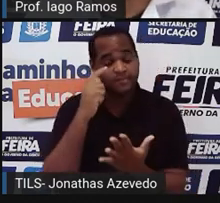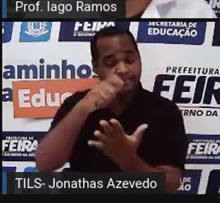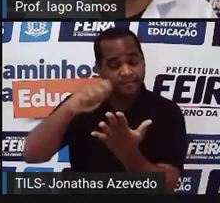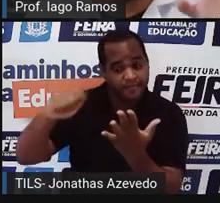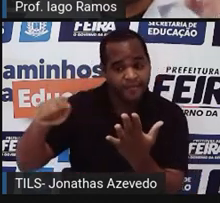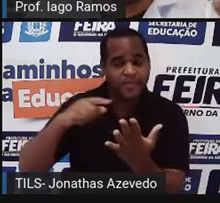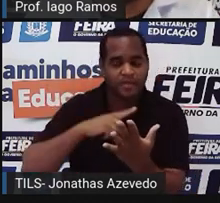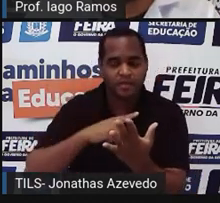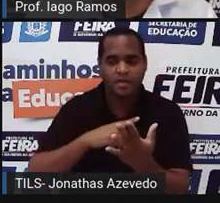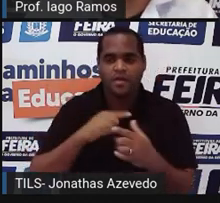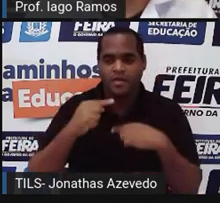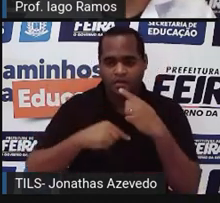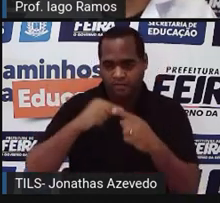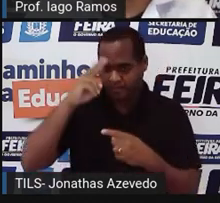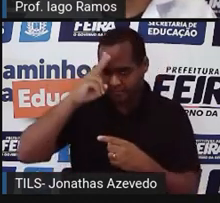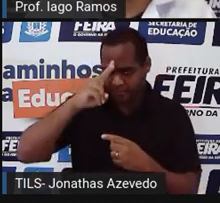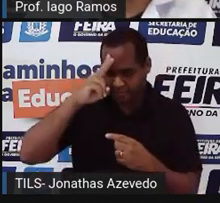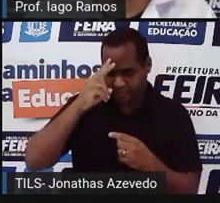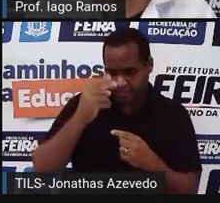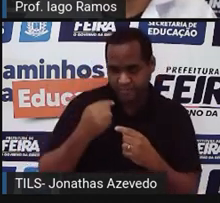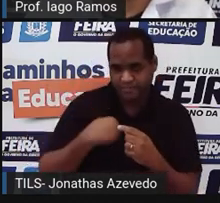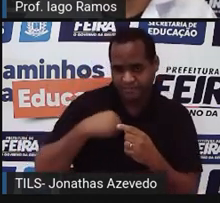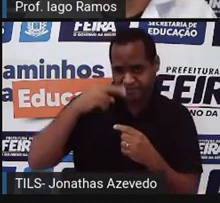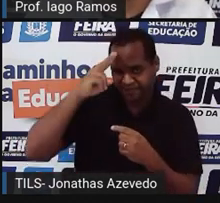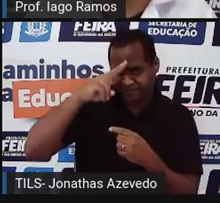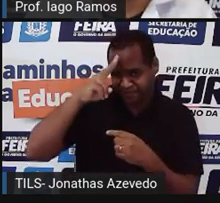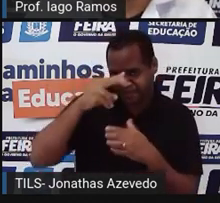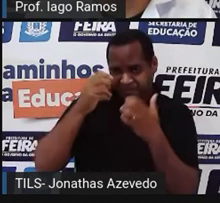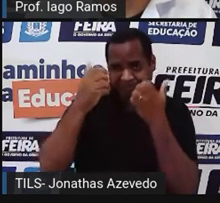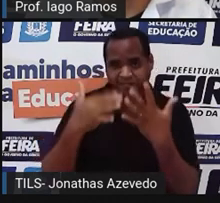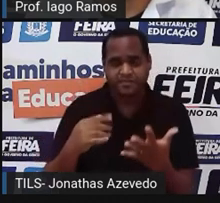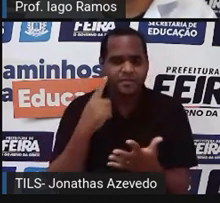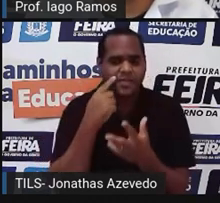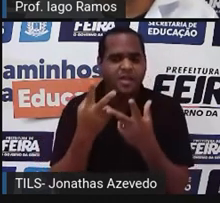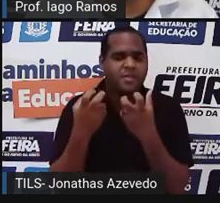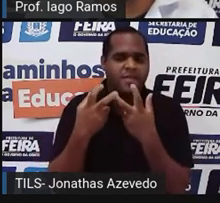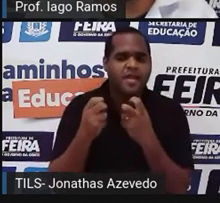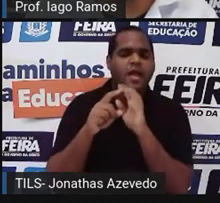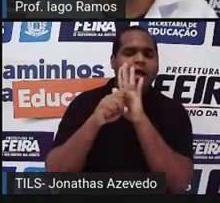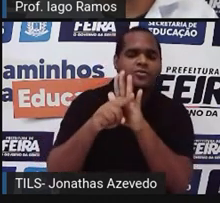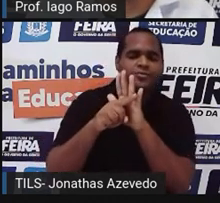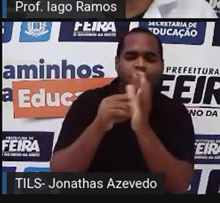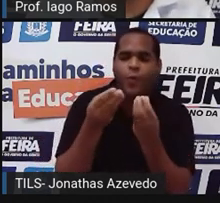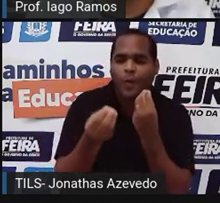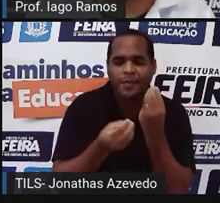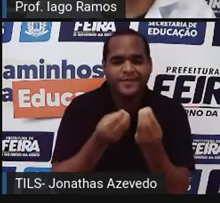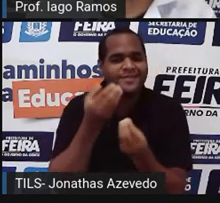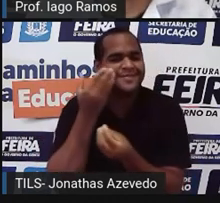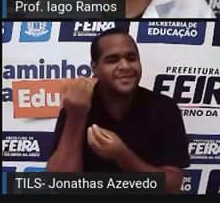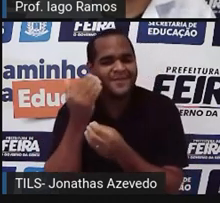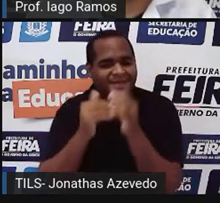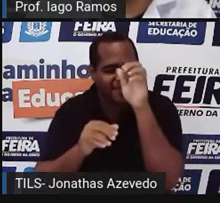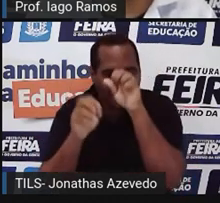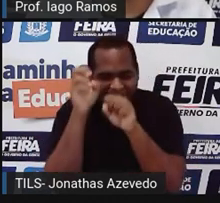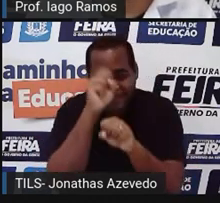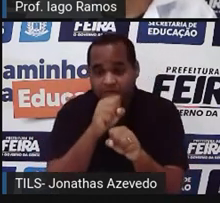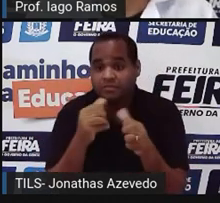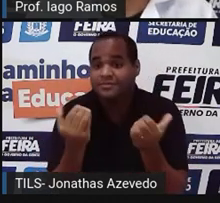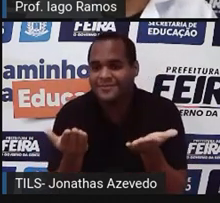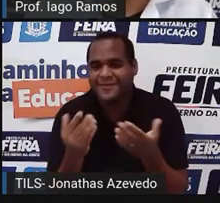comentário, você vai ter lembranças dessa aula aqui que vão te ajudar a perceber o que é que você conseguiu entender ou não, tá